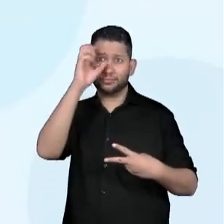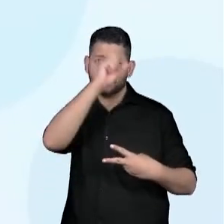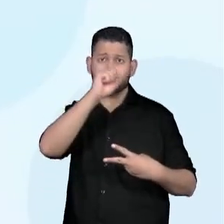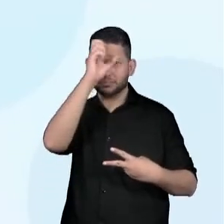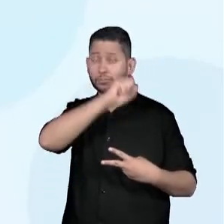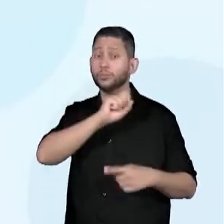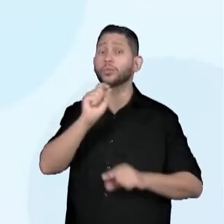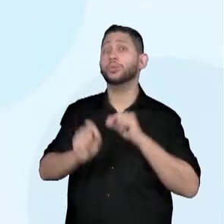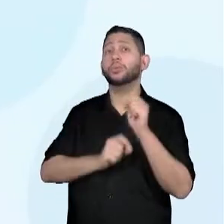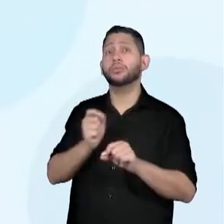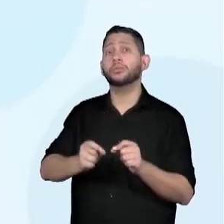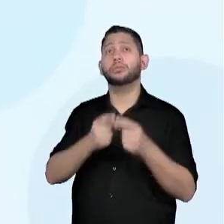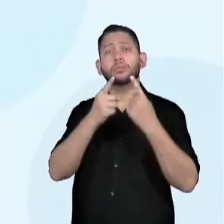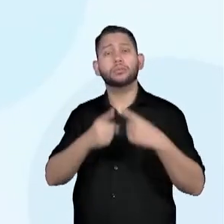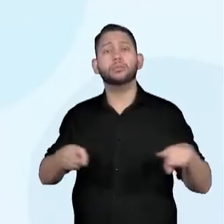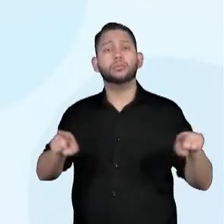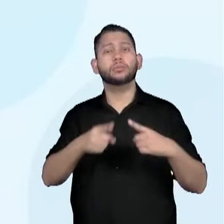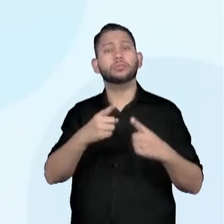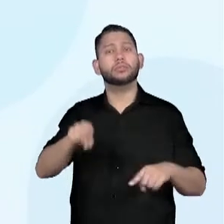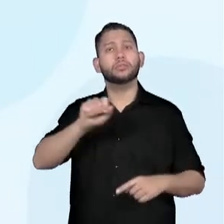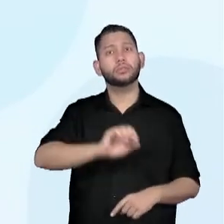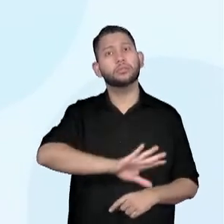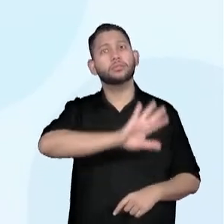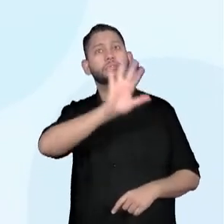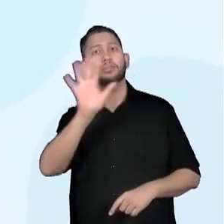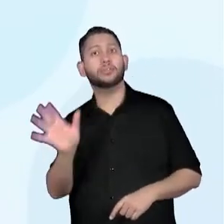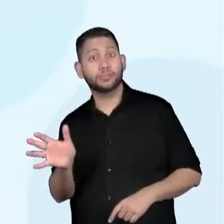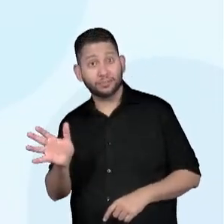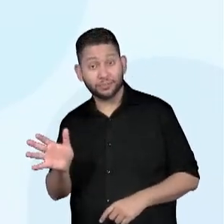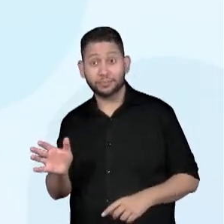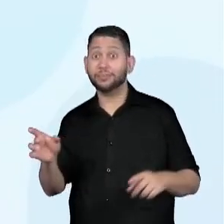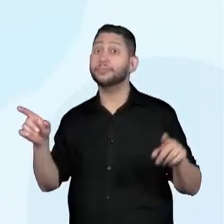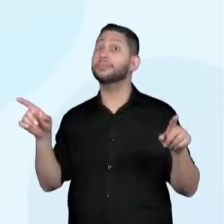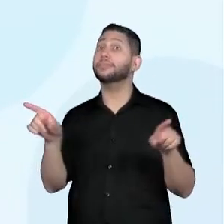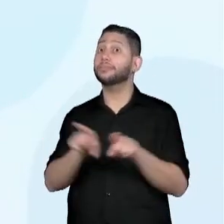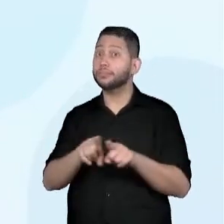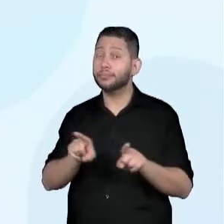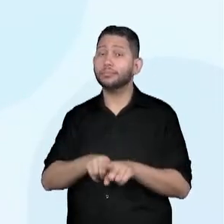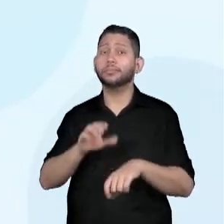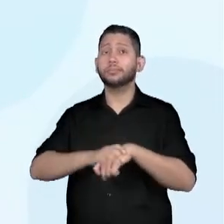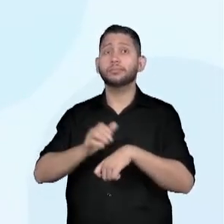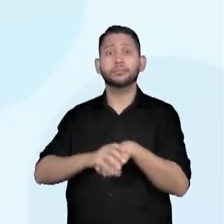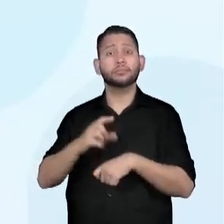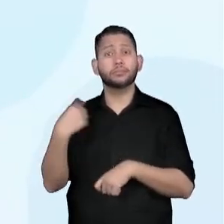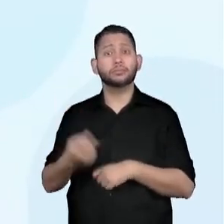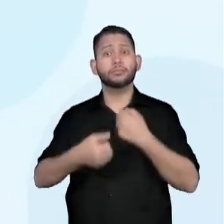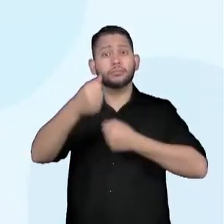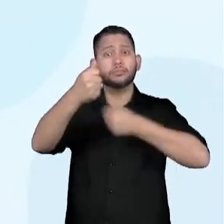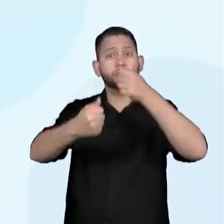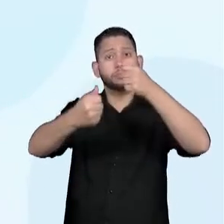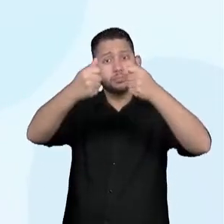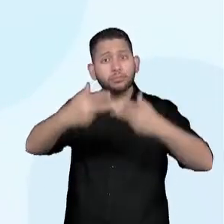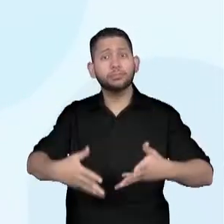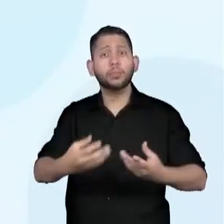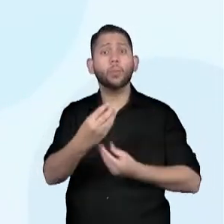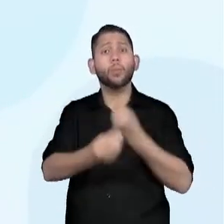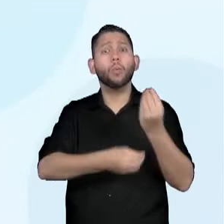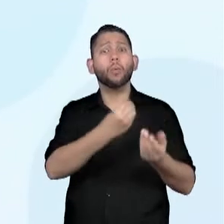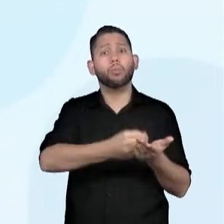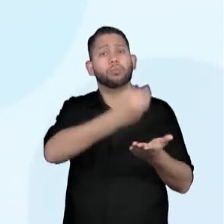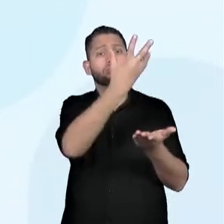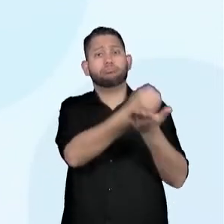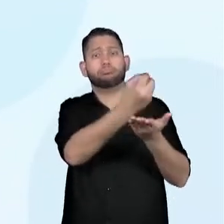ago, 15 minutos atrás, we sang the hello song, cantamos aí a canção do hello, and we talked about